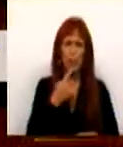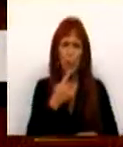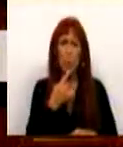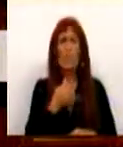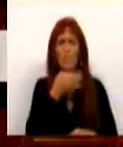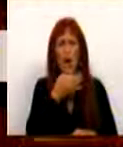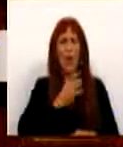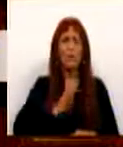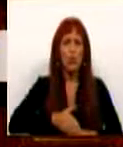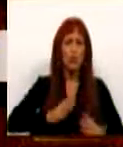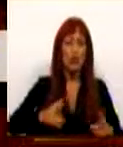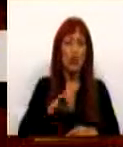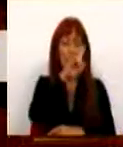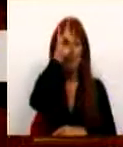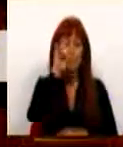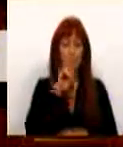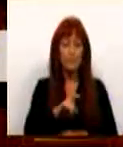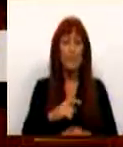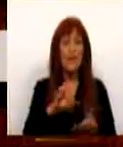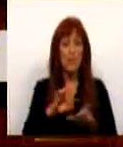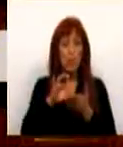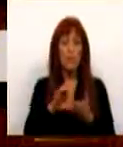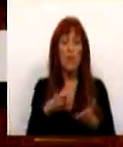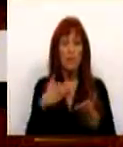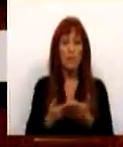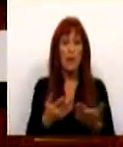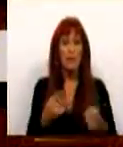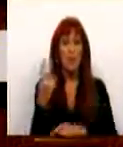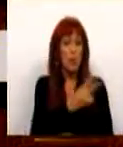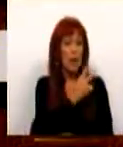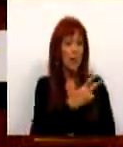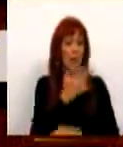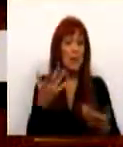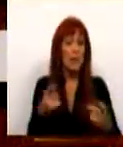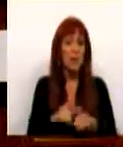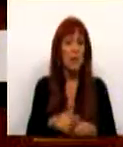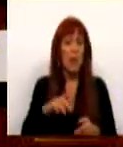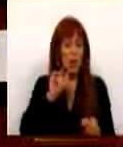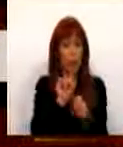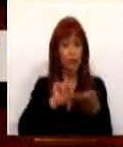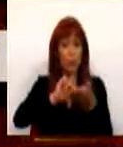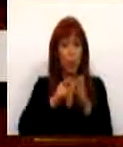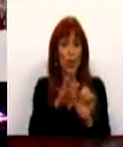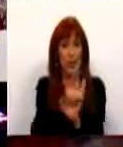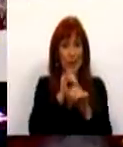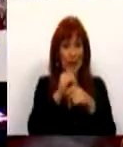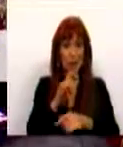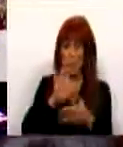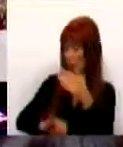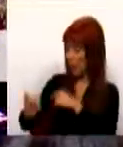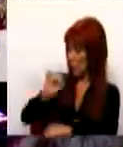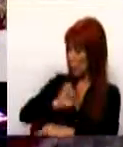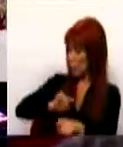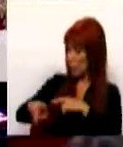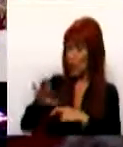abundantemente falado a questão do financiamento de universidades e politécnicos, nomeadamente aqui pelo meu colega